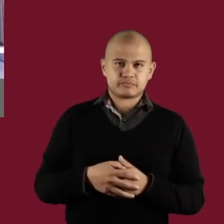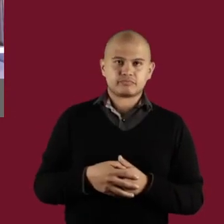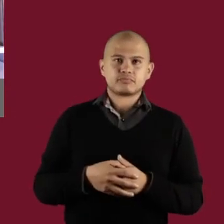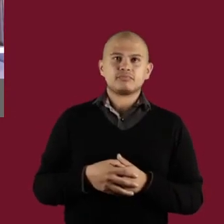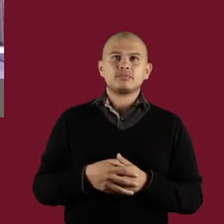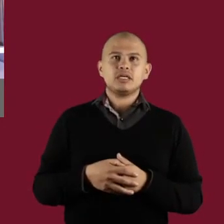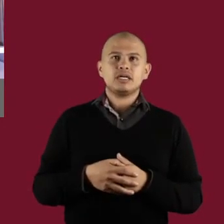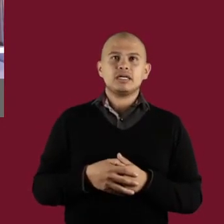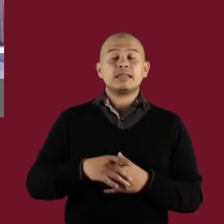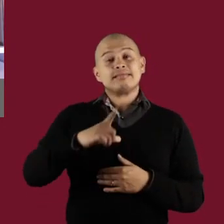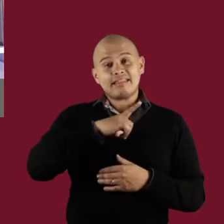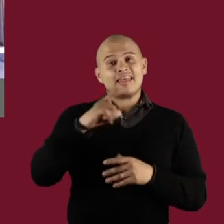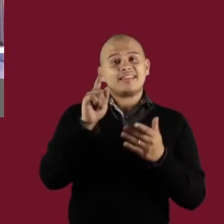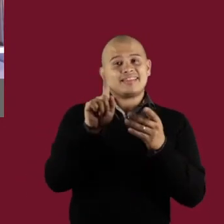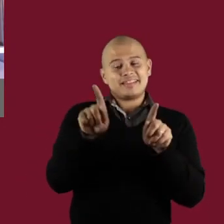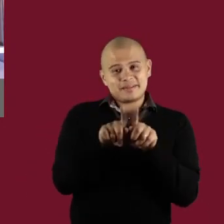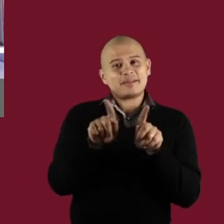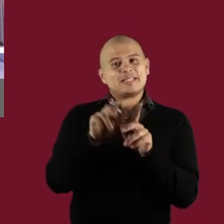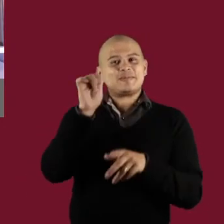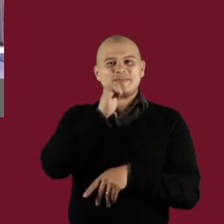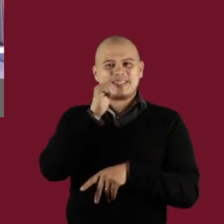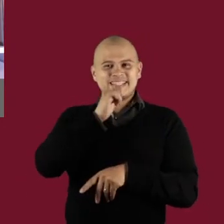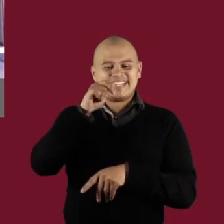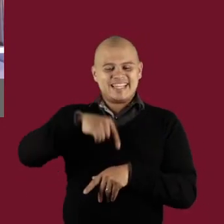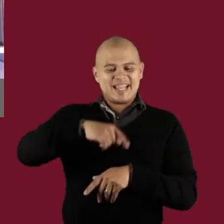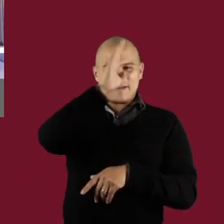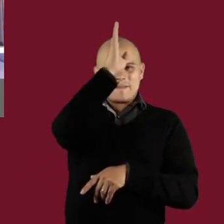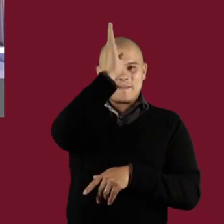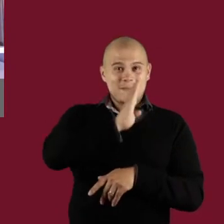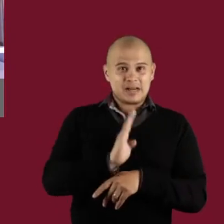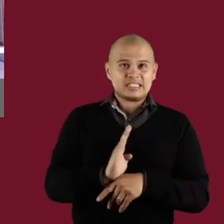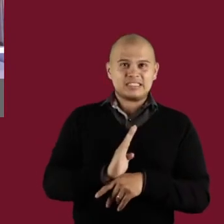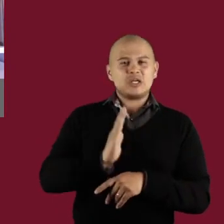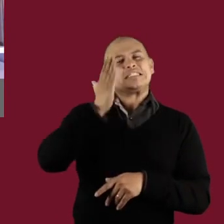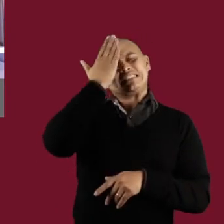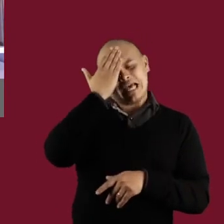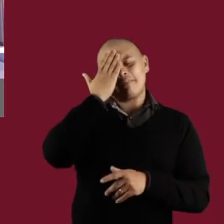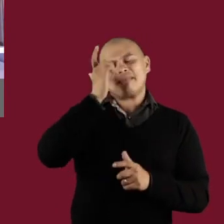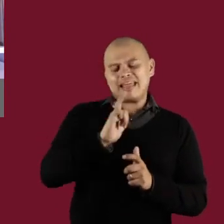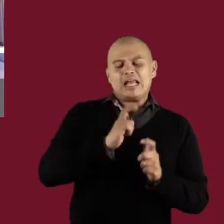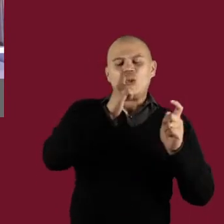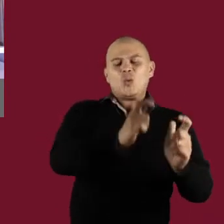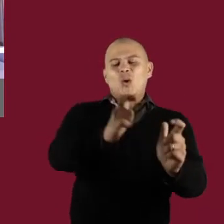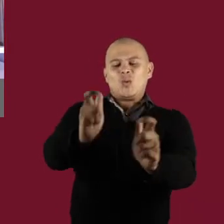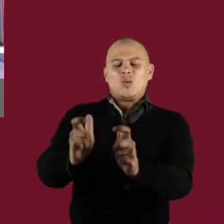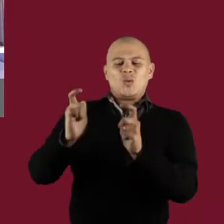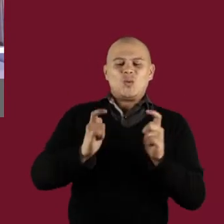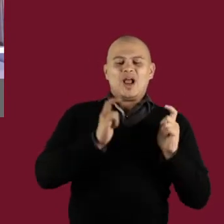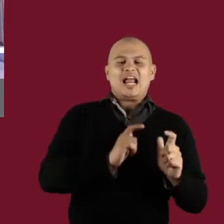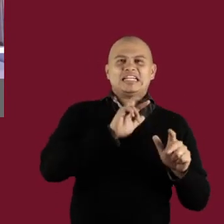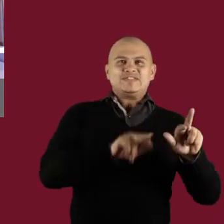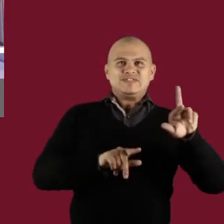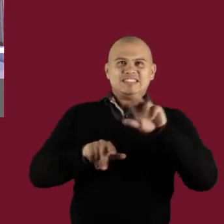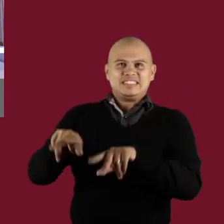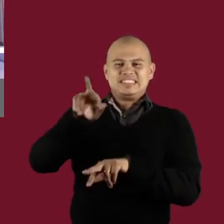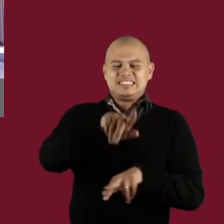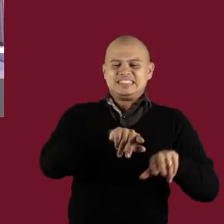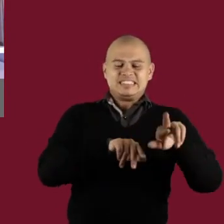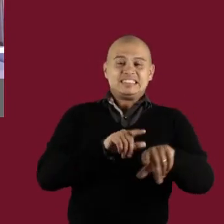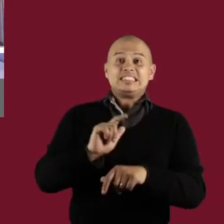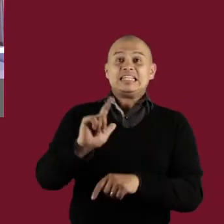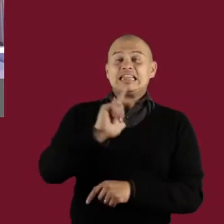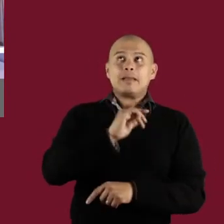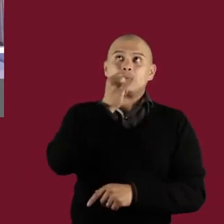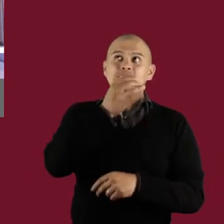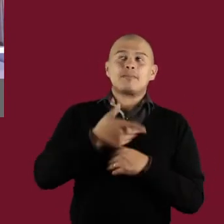portanto, os sinónimos podem ser diferentes de região para região, não é? Mas em meninas conseguimos abarcar o